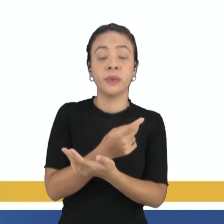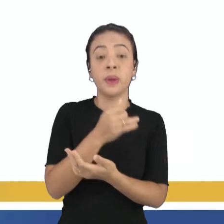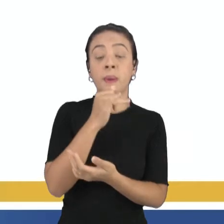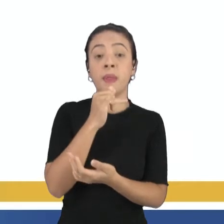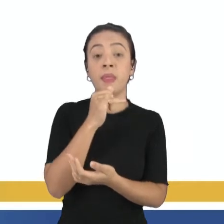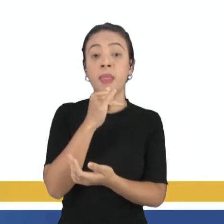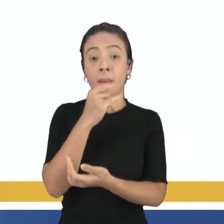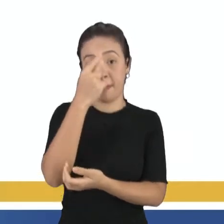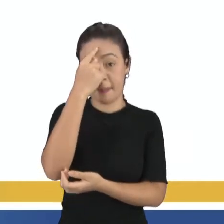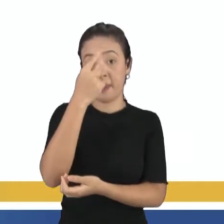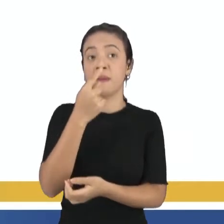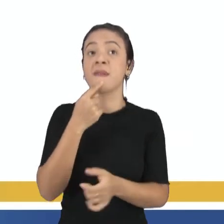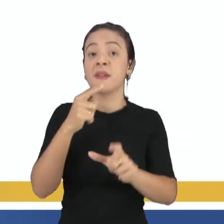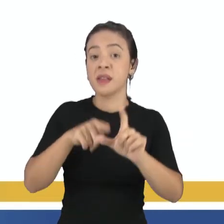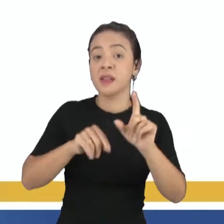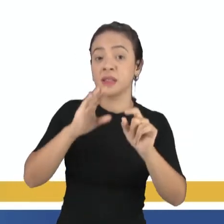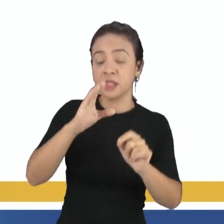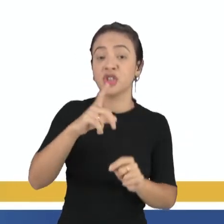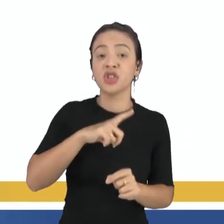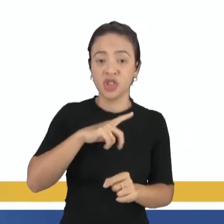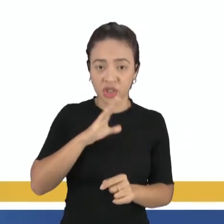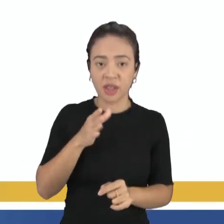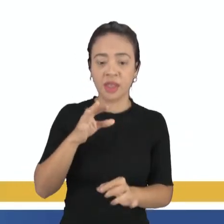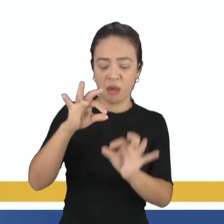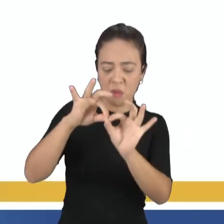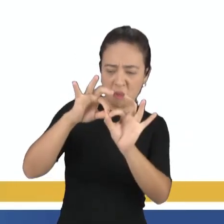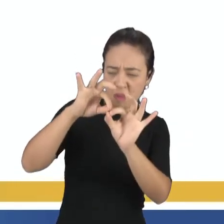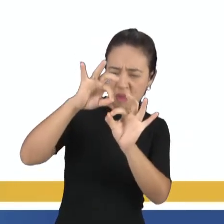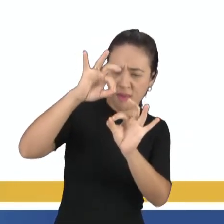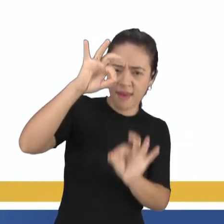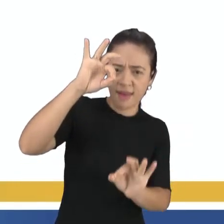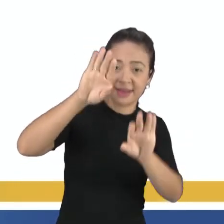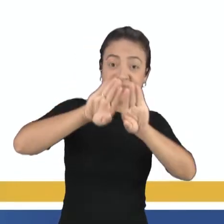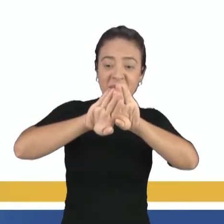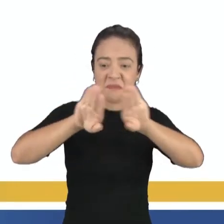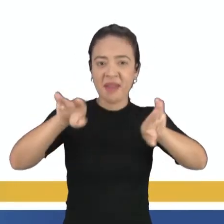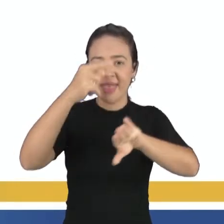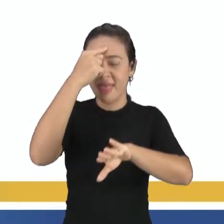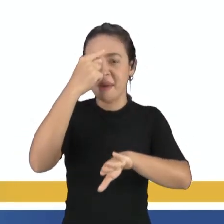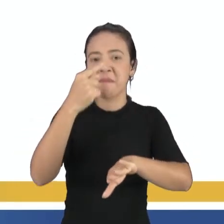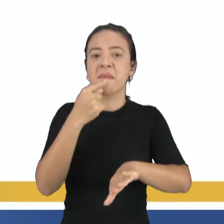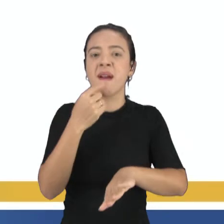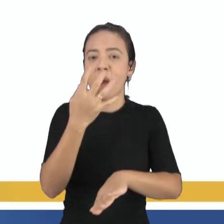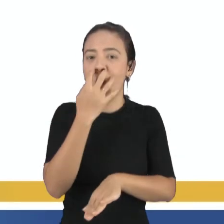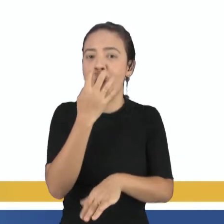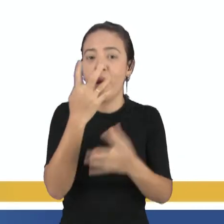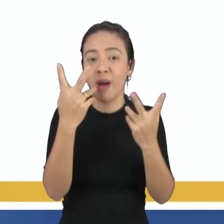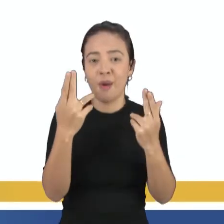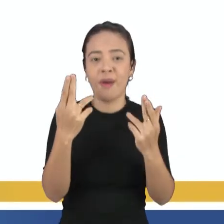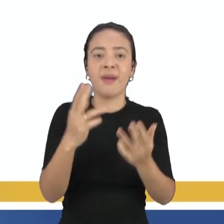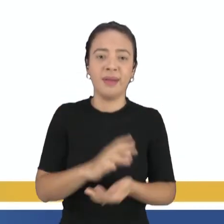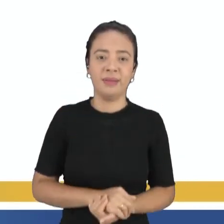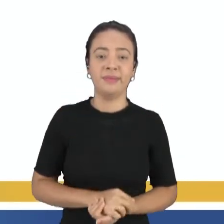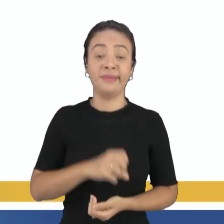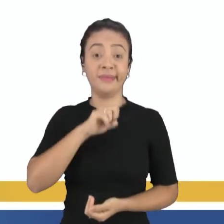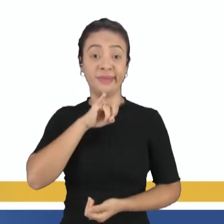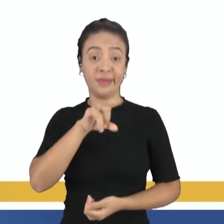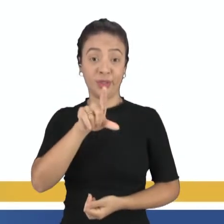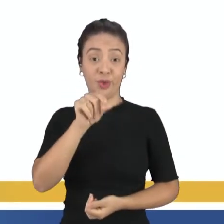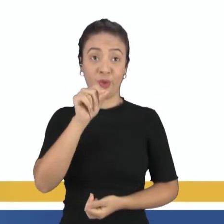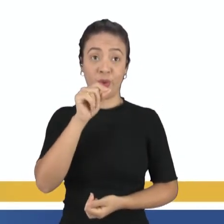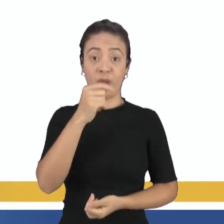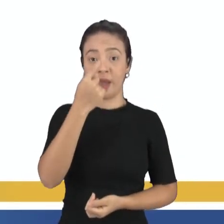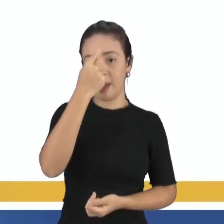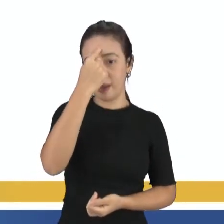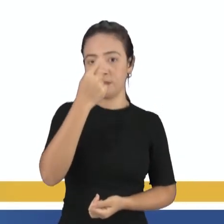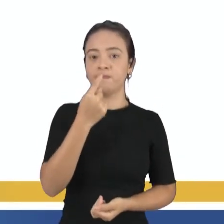né, dividindo a imagem desse cachorro em duas partes iguais. Então, se eu pegar essa imagem, fechar